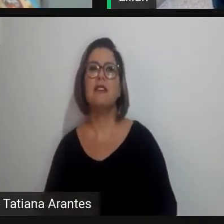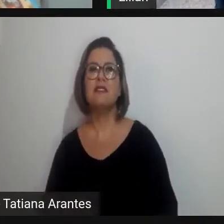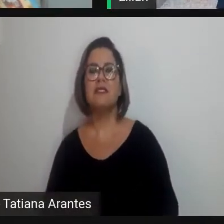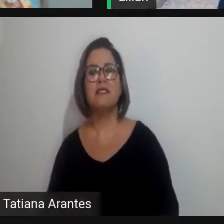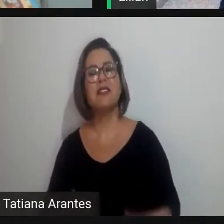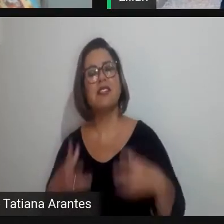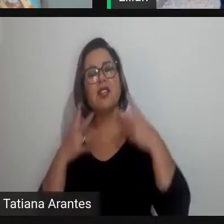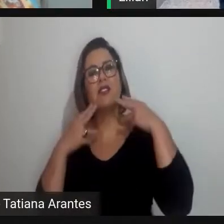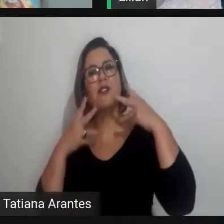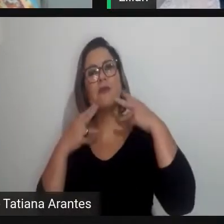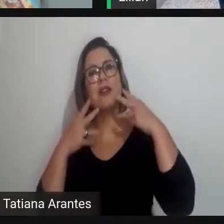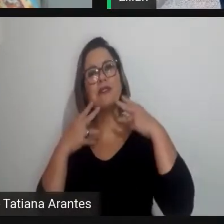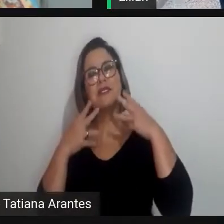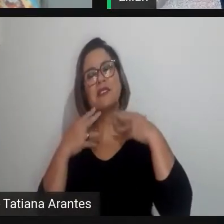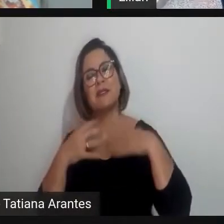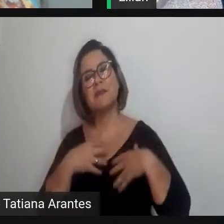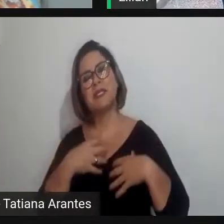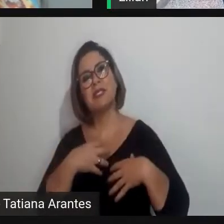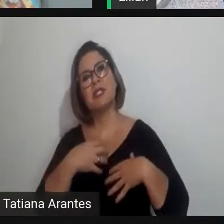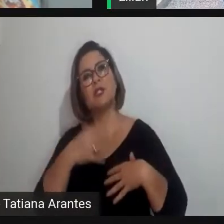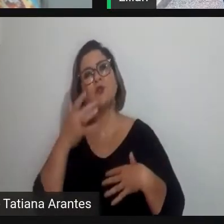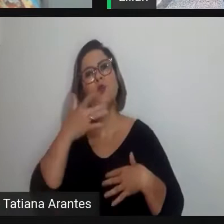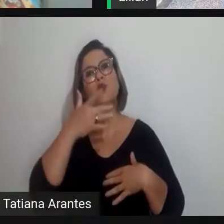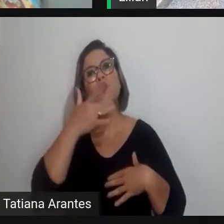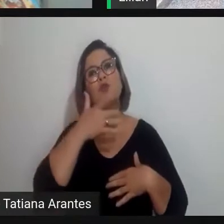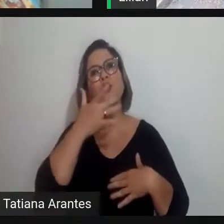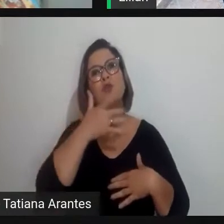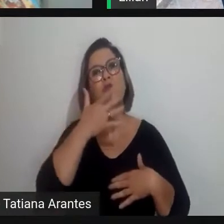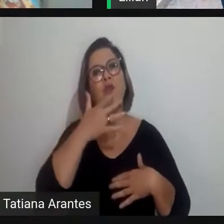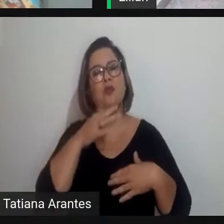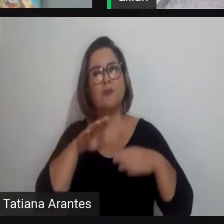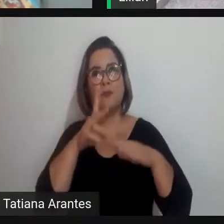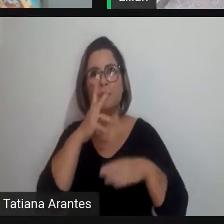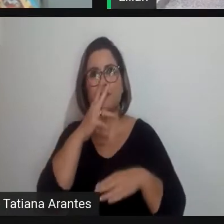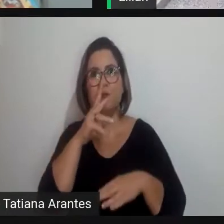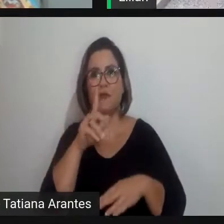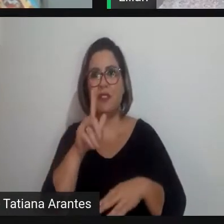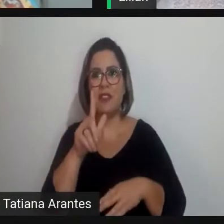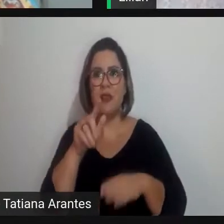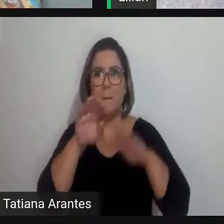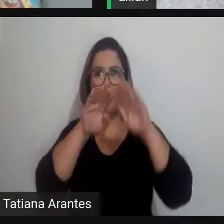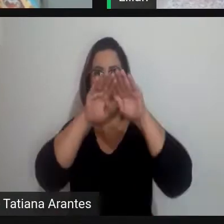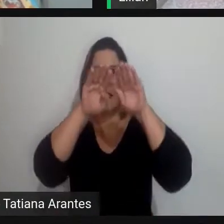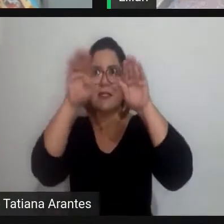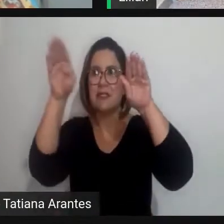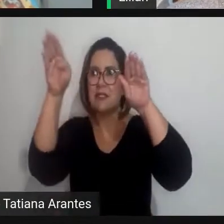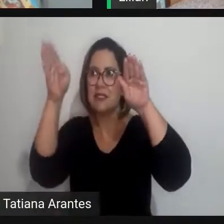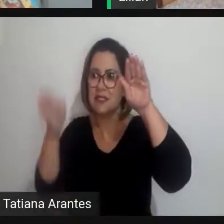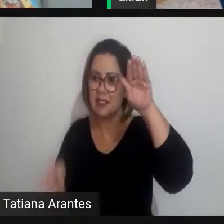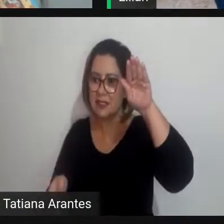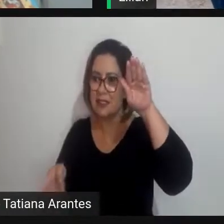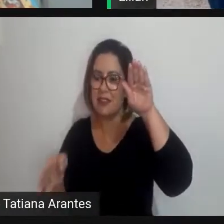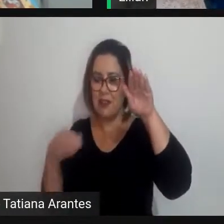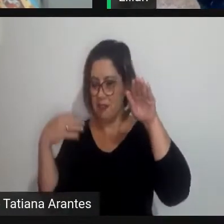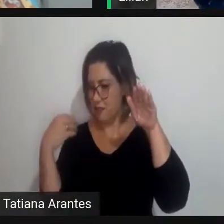os ombros relaxados, eu vou fazer 90 graus de cotovelo e o meu antebraço, mão, punhos